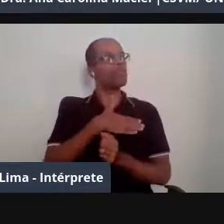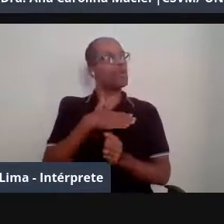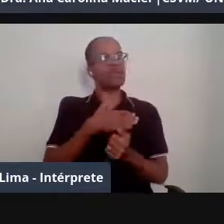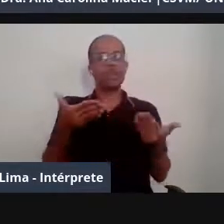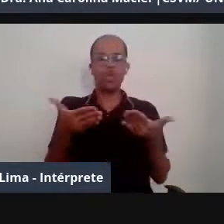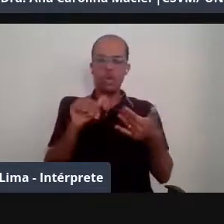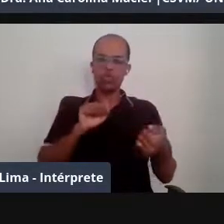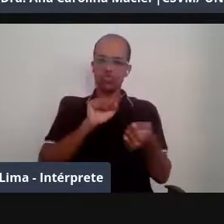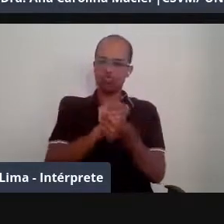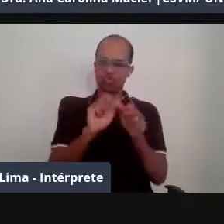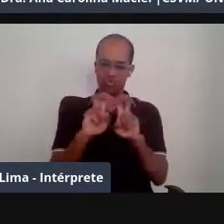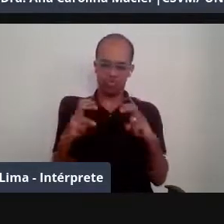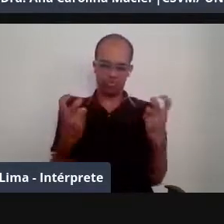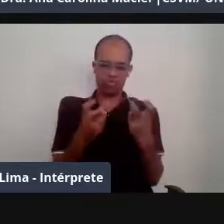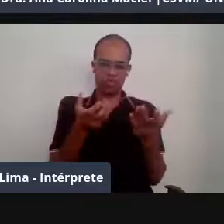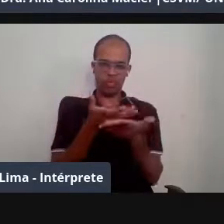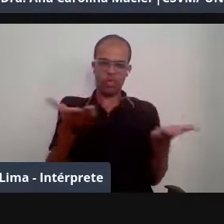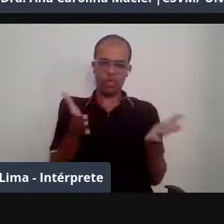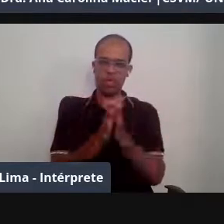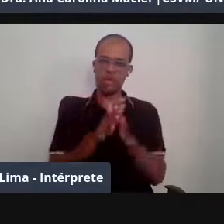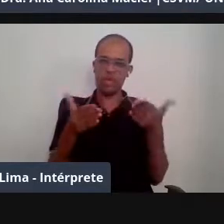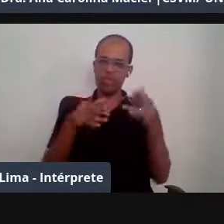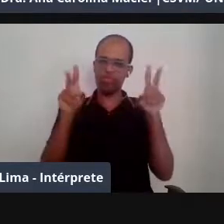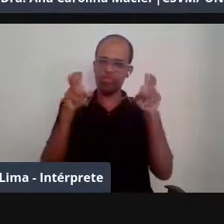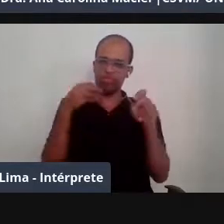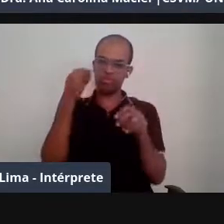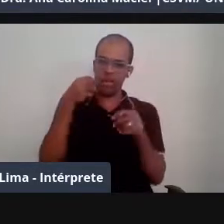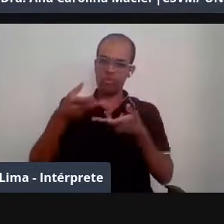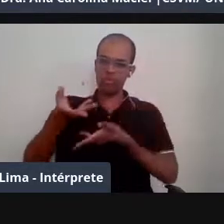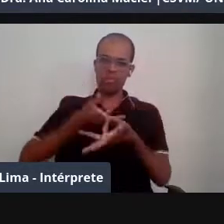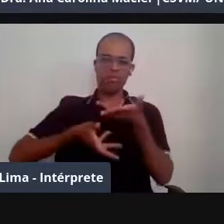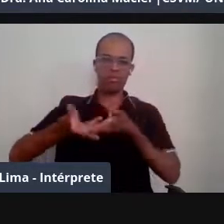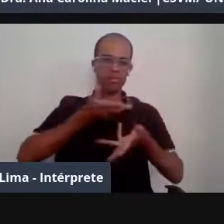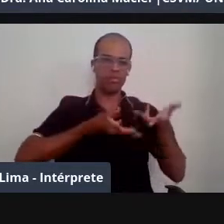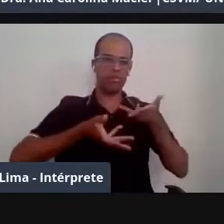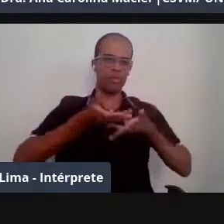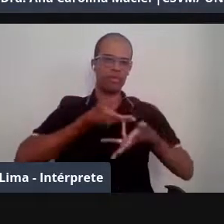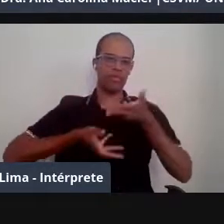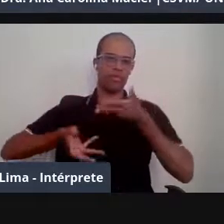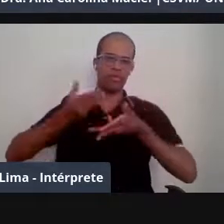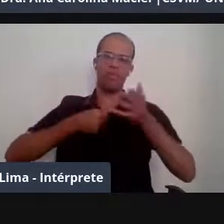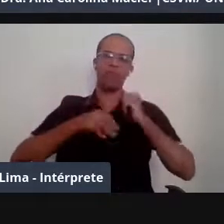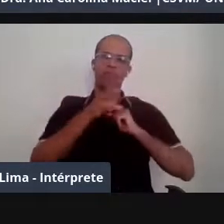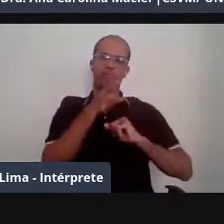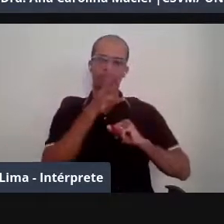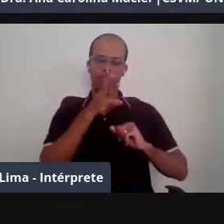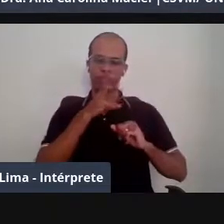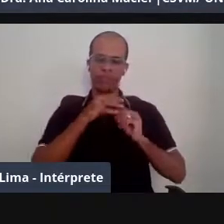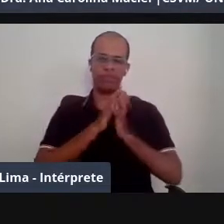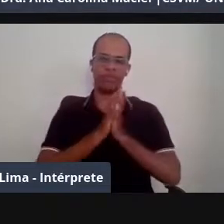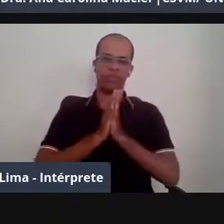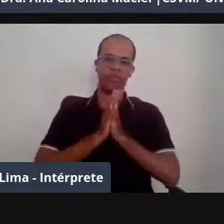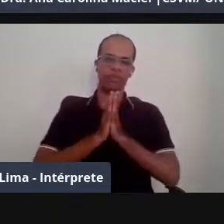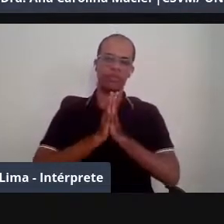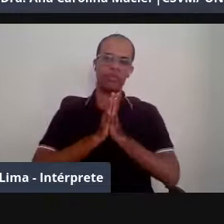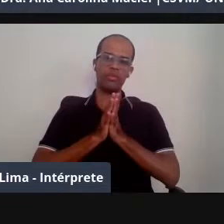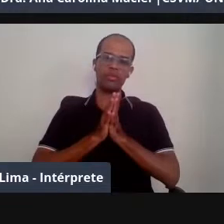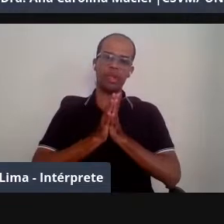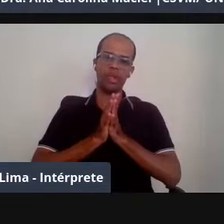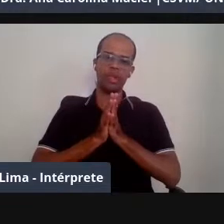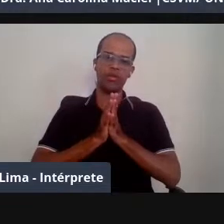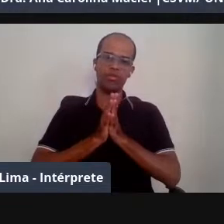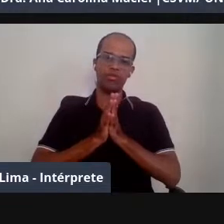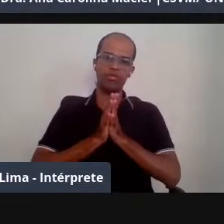essa mesa, trocando, enfim, experiências, conhecimentos. Acho que os meus